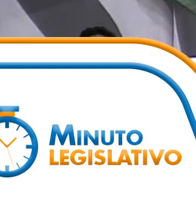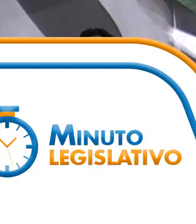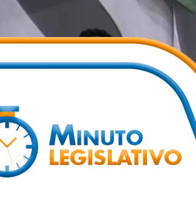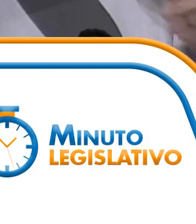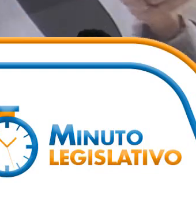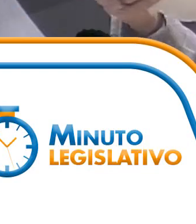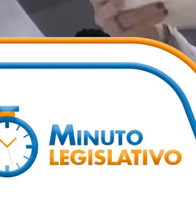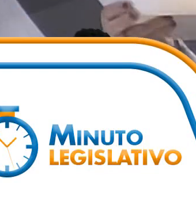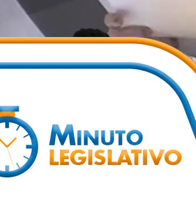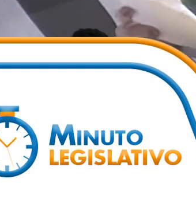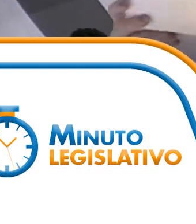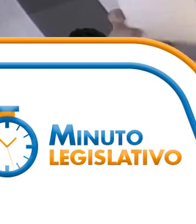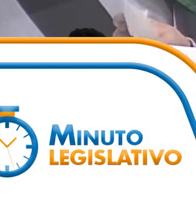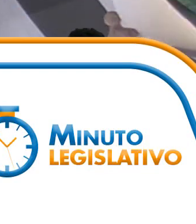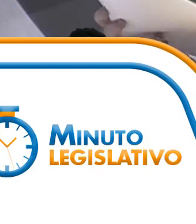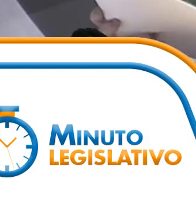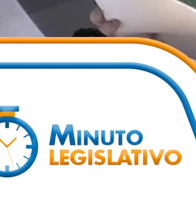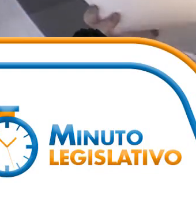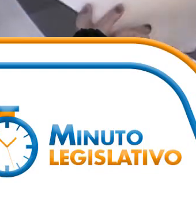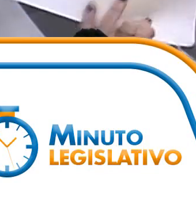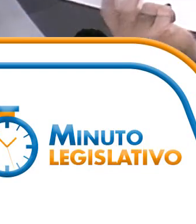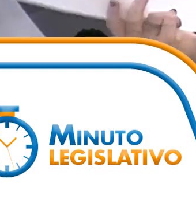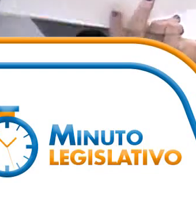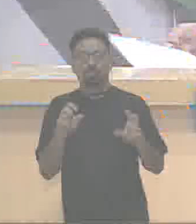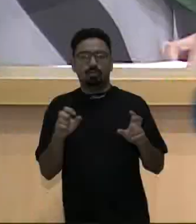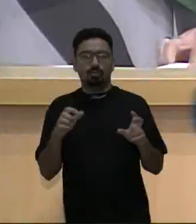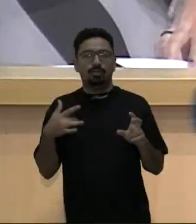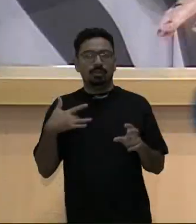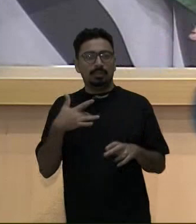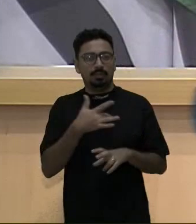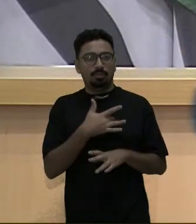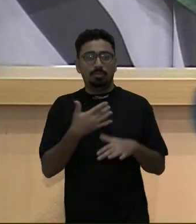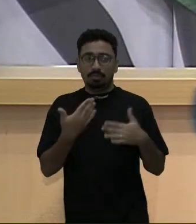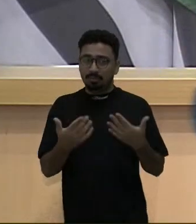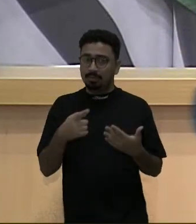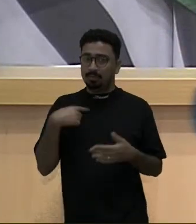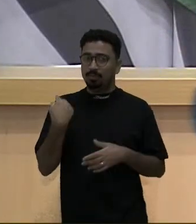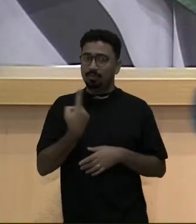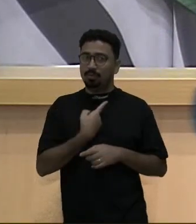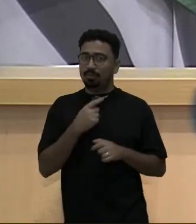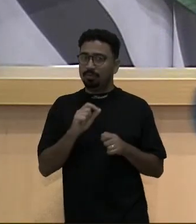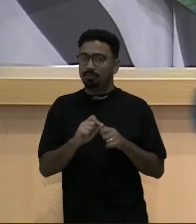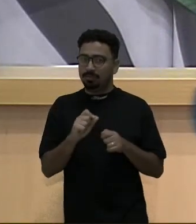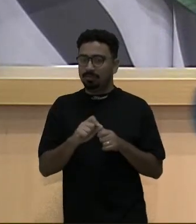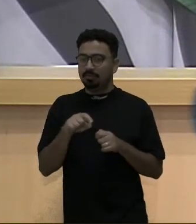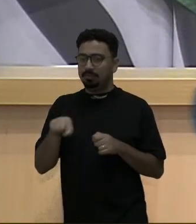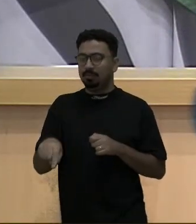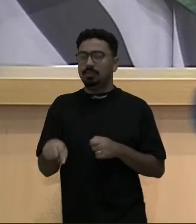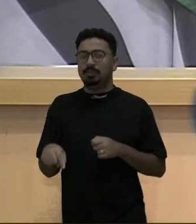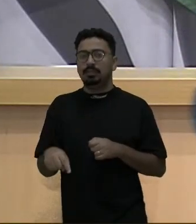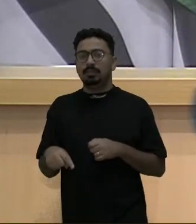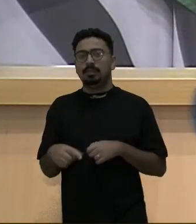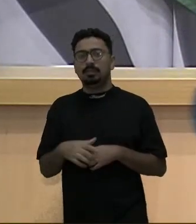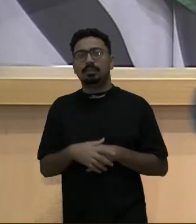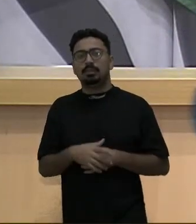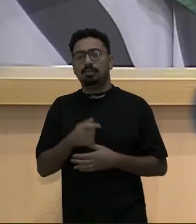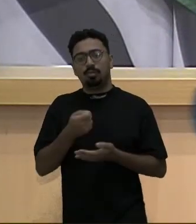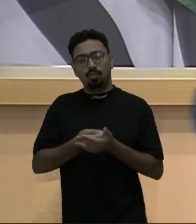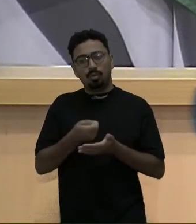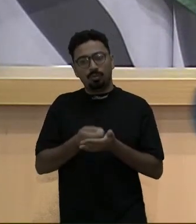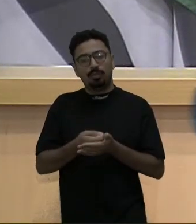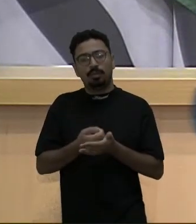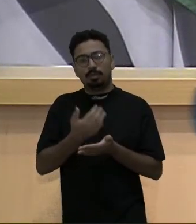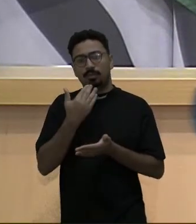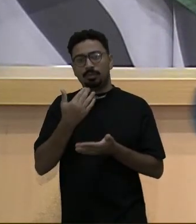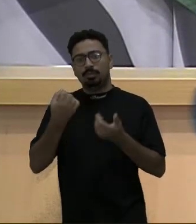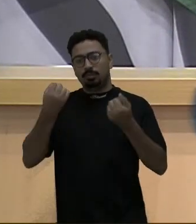fila de espera por consultas, exames e cirurgias. A gente fez esse requerimento cobrando